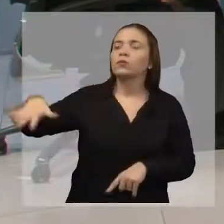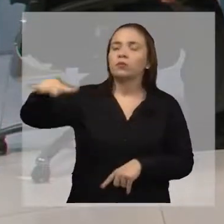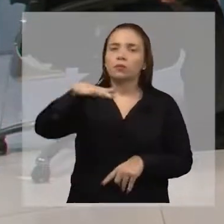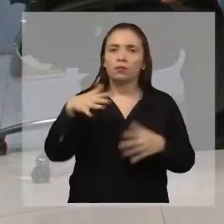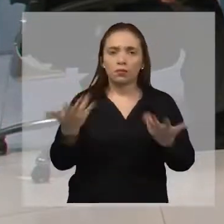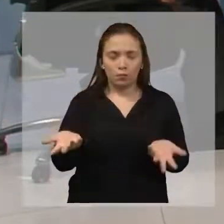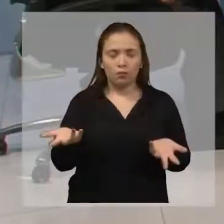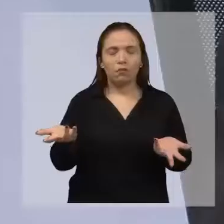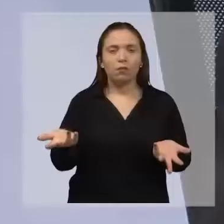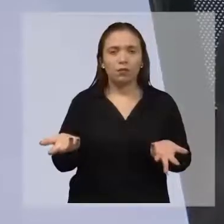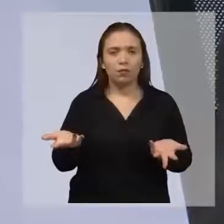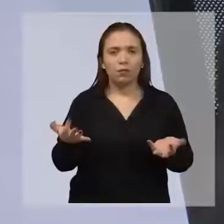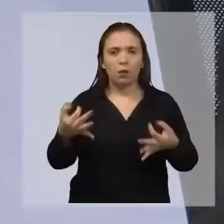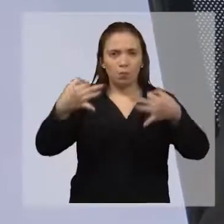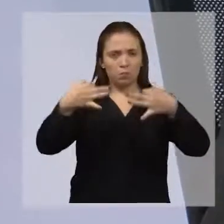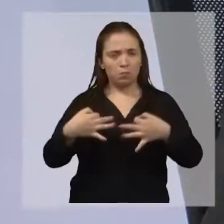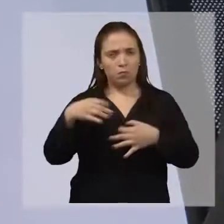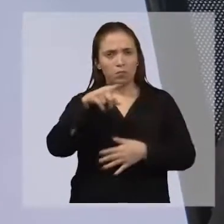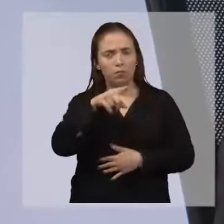essa interpretação?